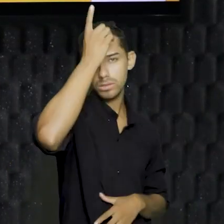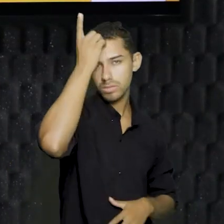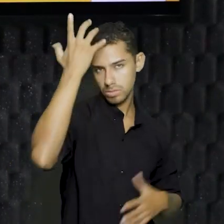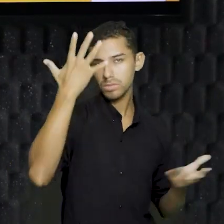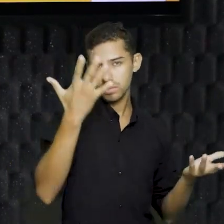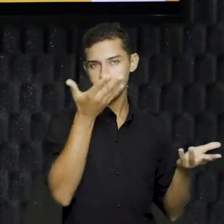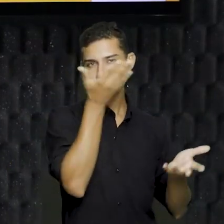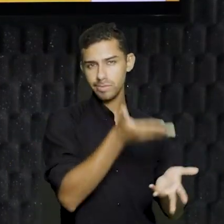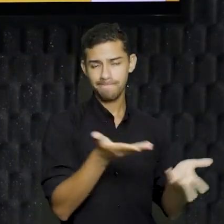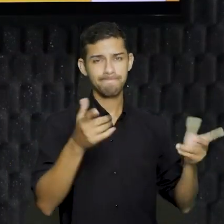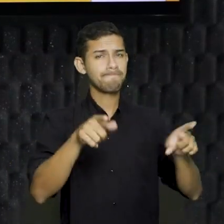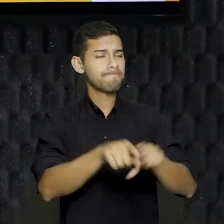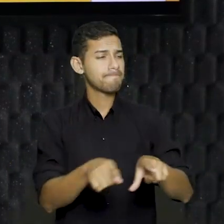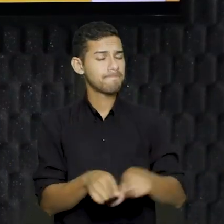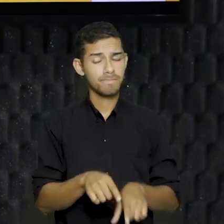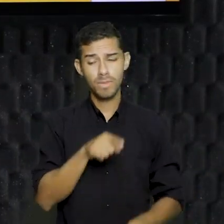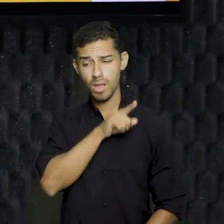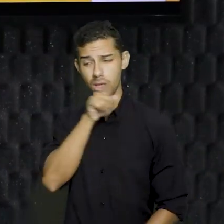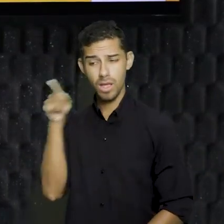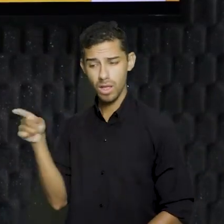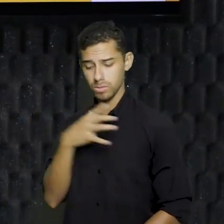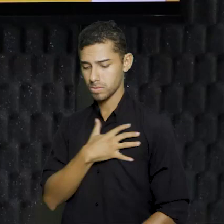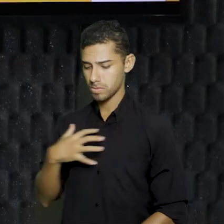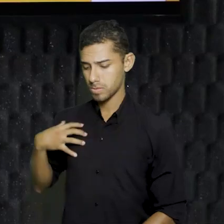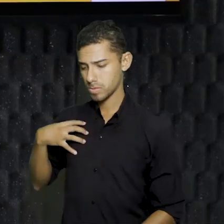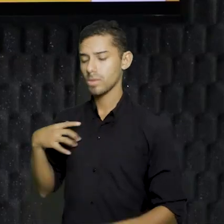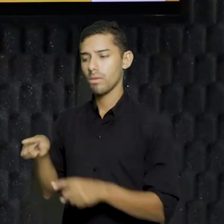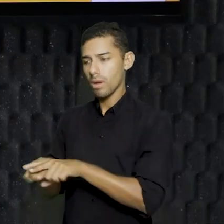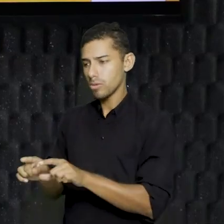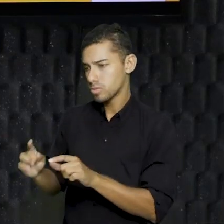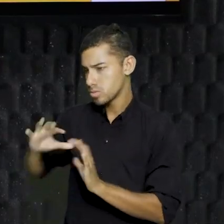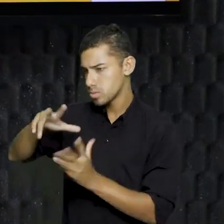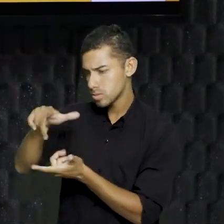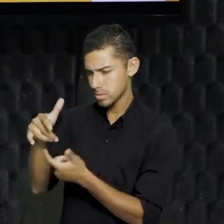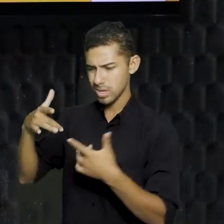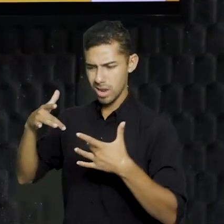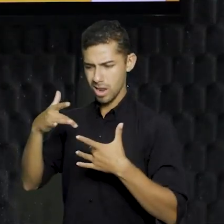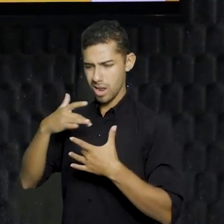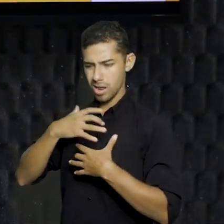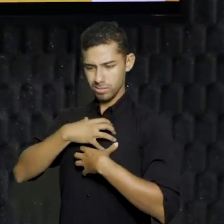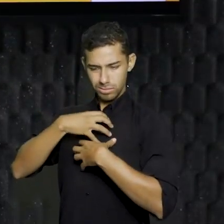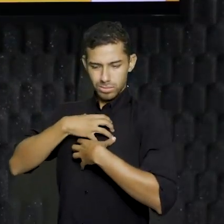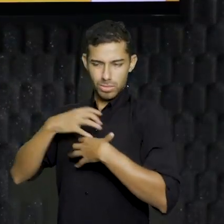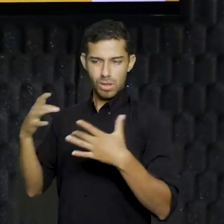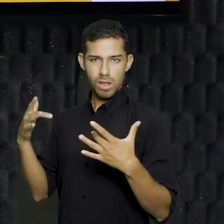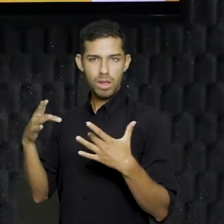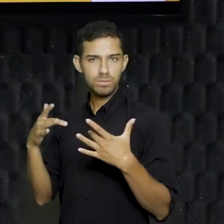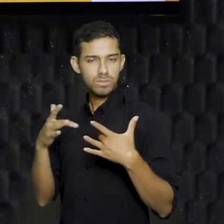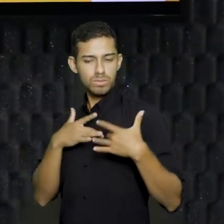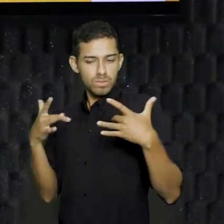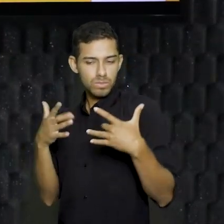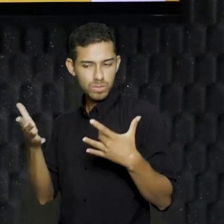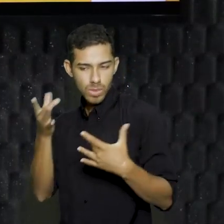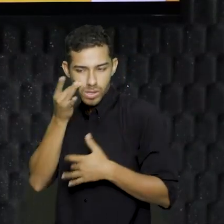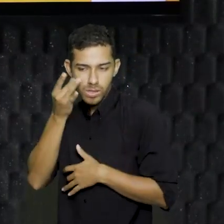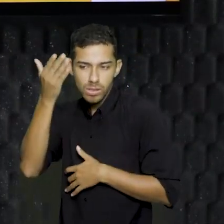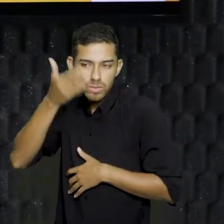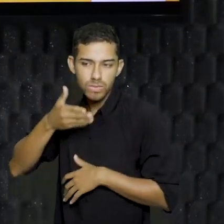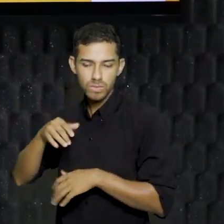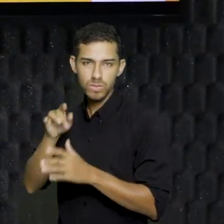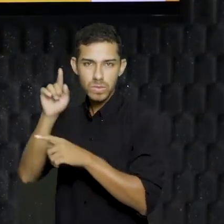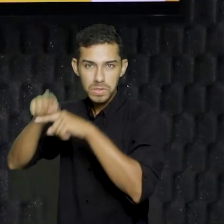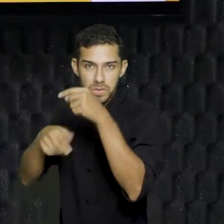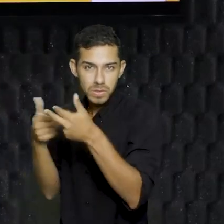Aristóteles tem uma facilidade maior de lidar com o mundo sensível e de buscar neste mundo sensível, nesta realidade